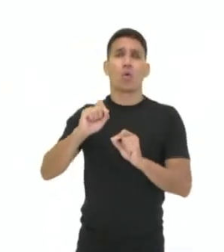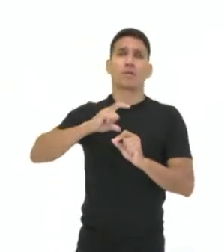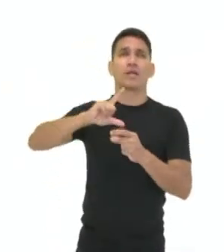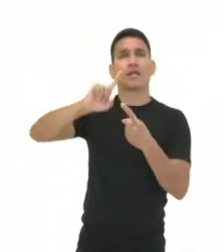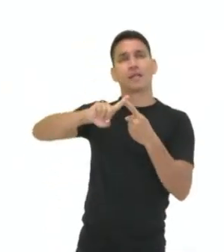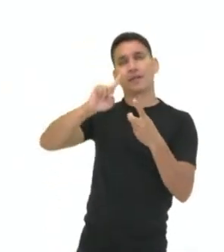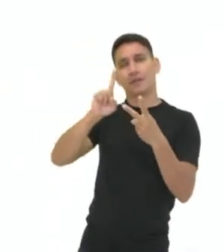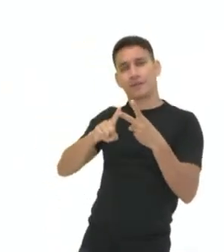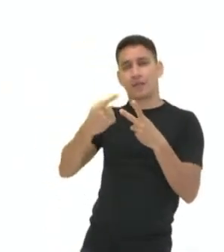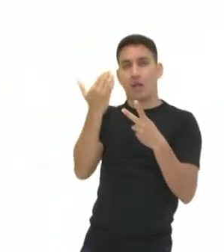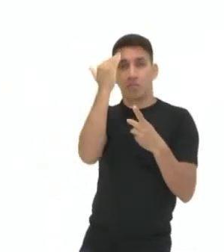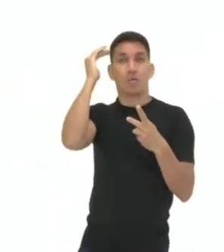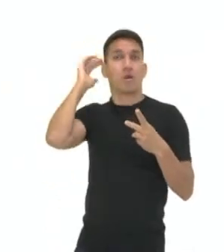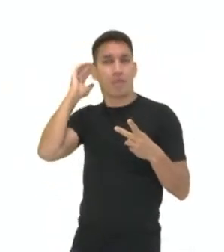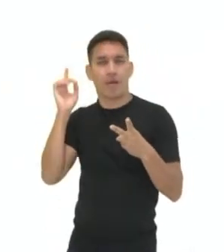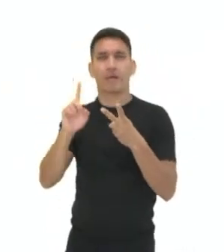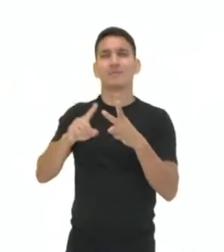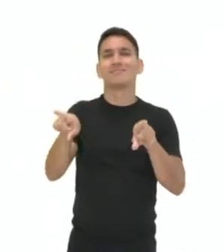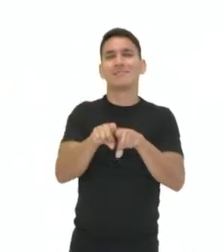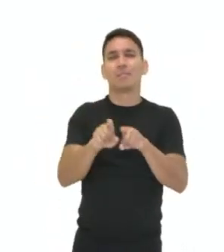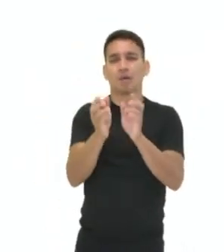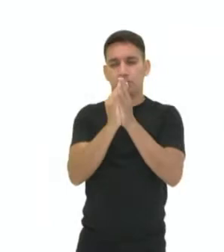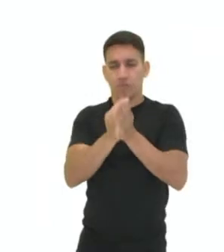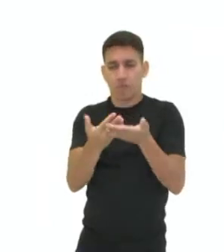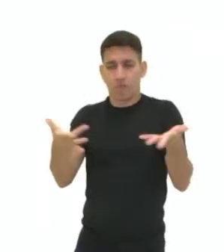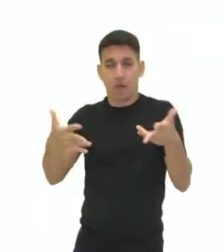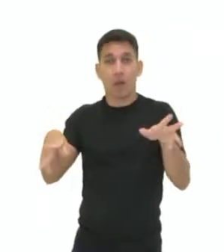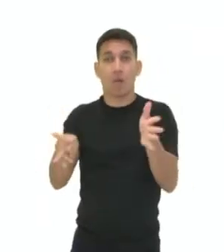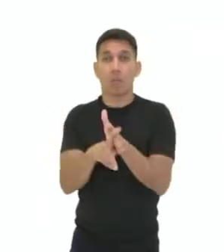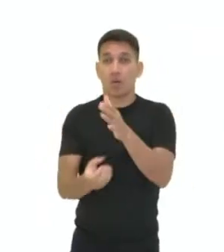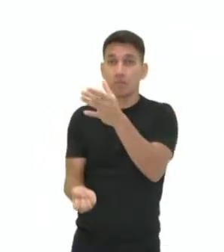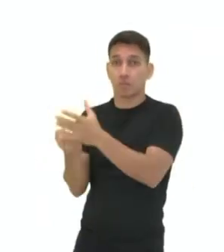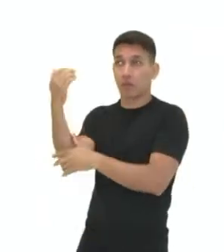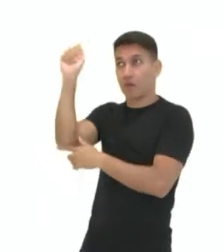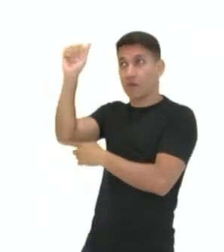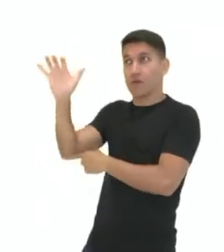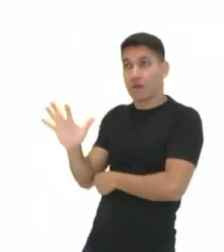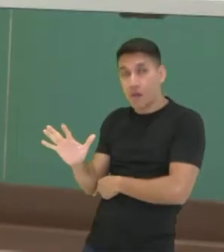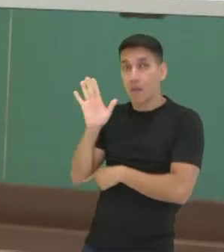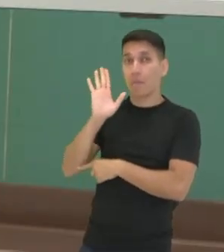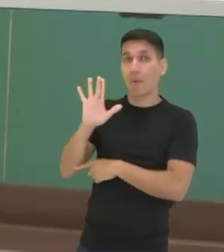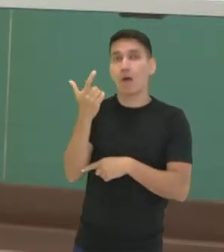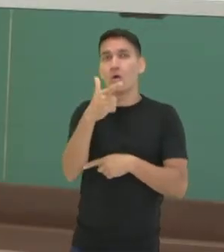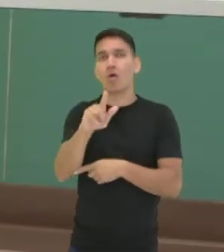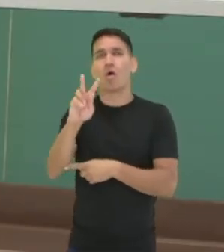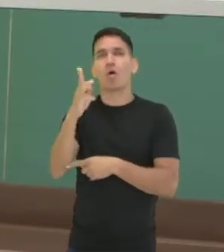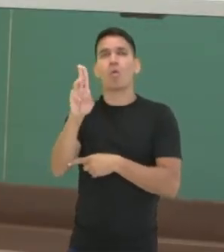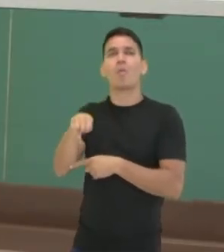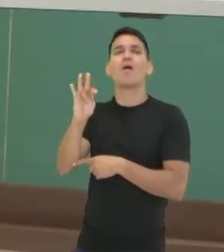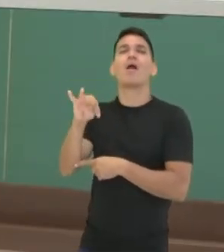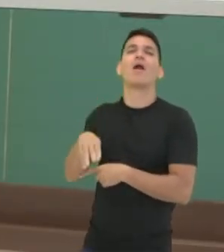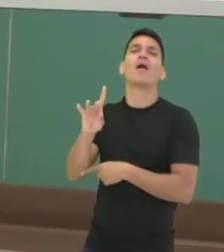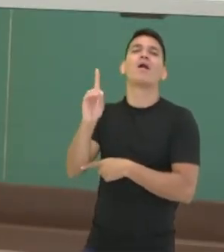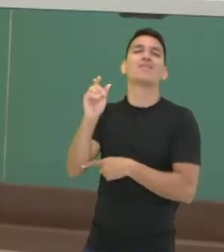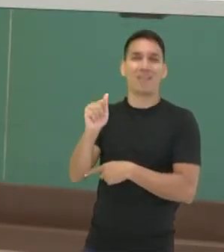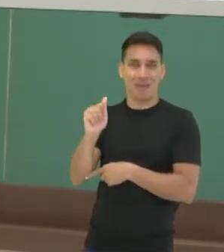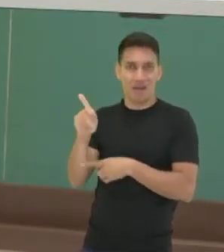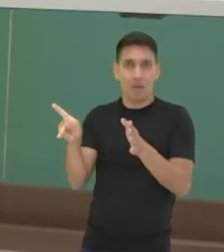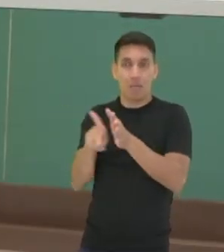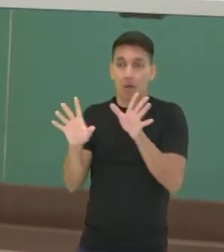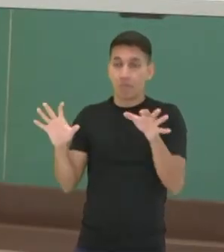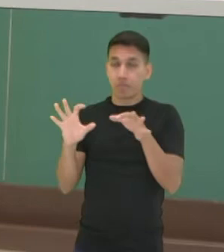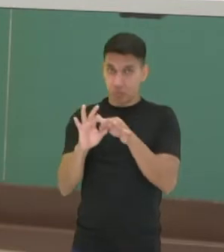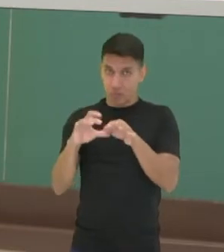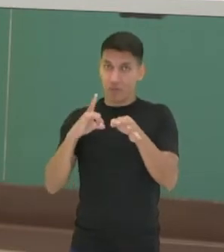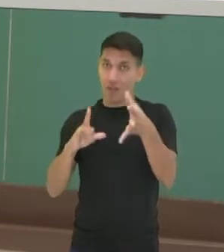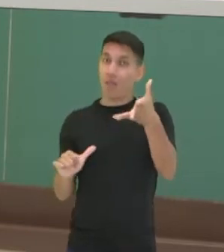fato, candomblé é uma religião de matriz africana. Já a umbanda é uma religião sincrética, que tem elementos do candomblé,